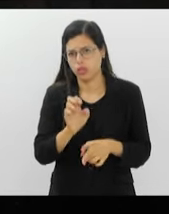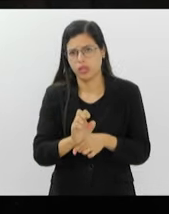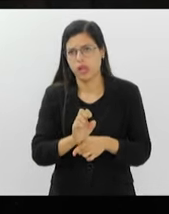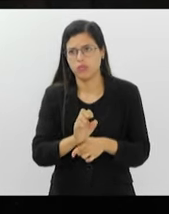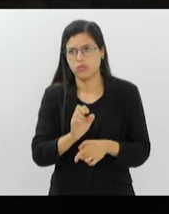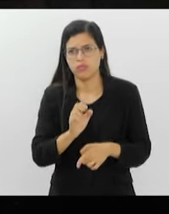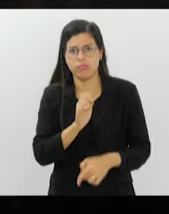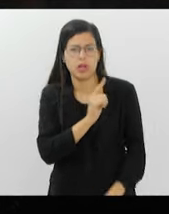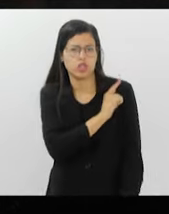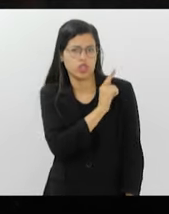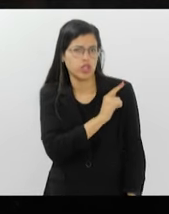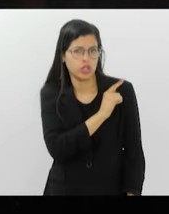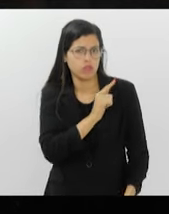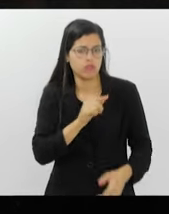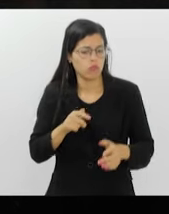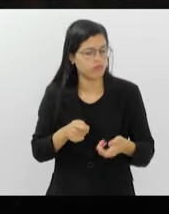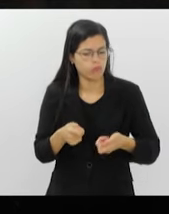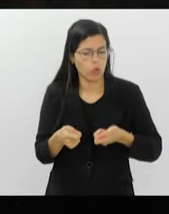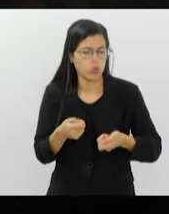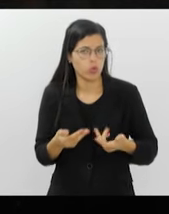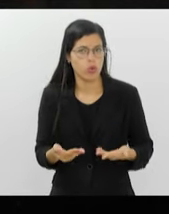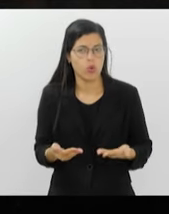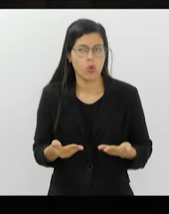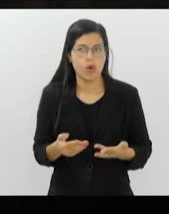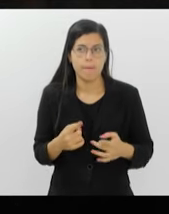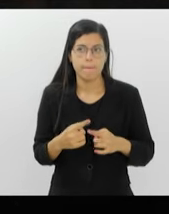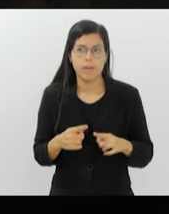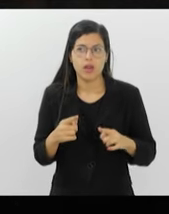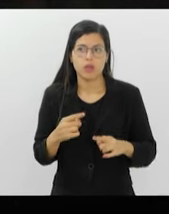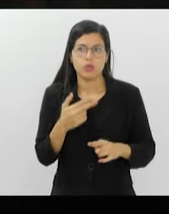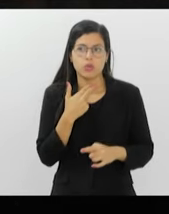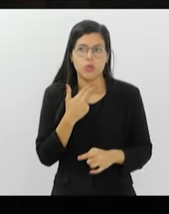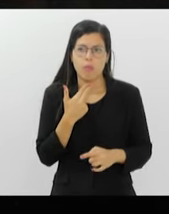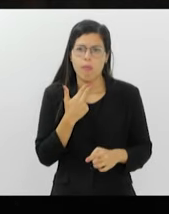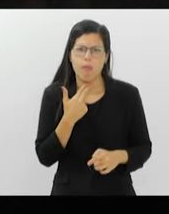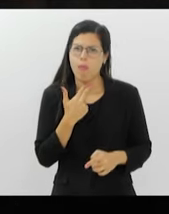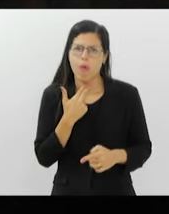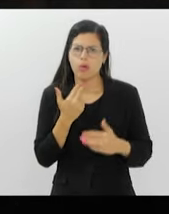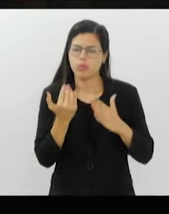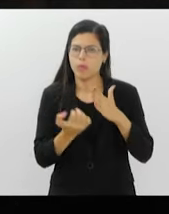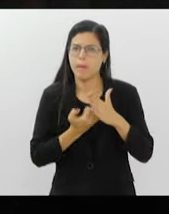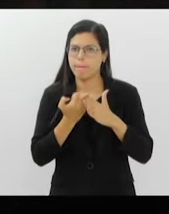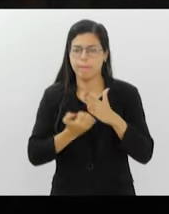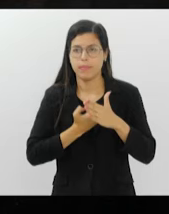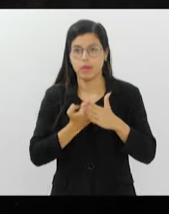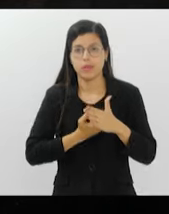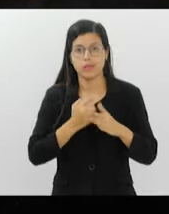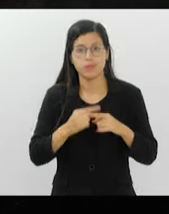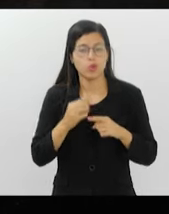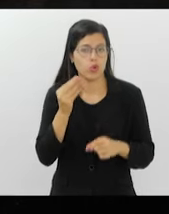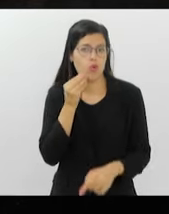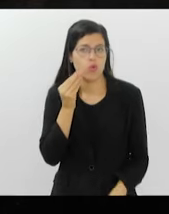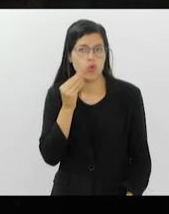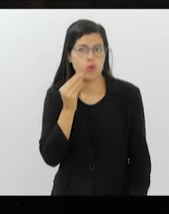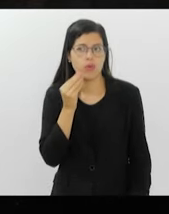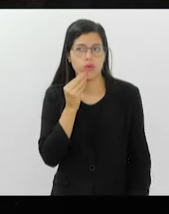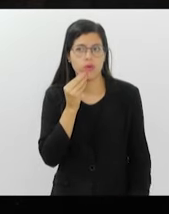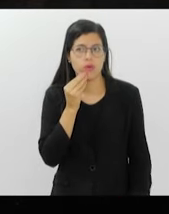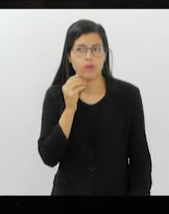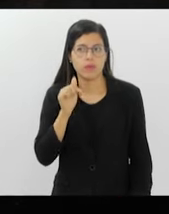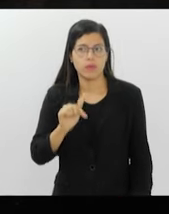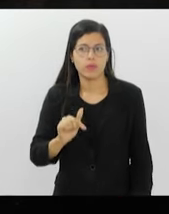Design no estado para ser gestor mas não na mão do ente privado porque evidentemente a câmara de